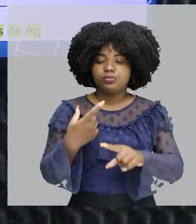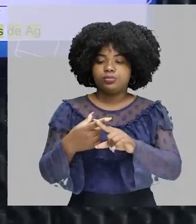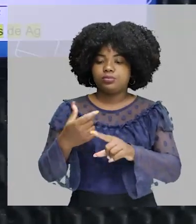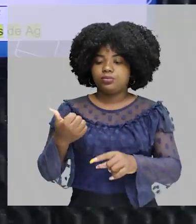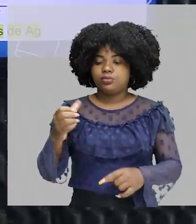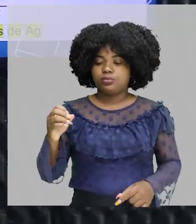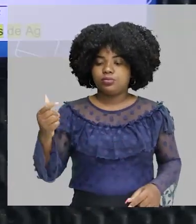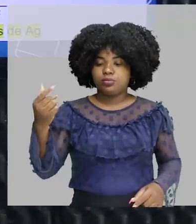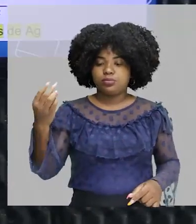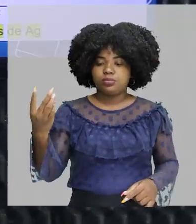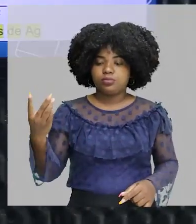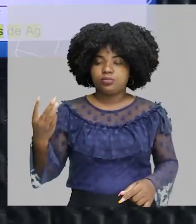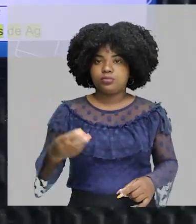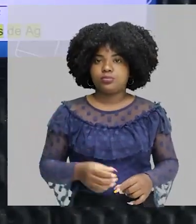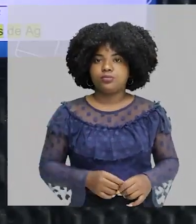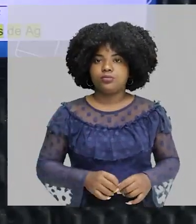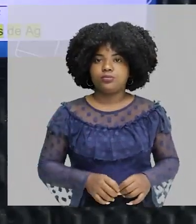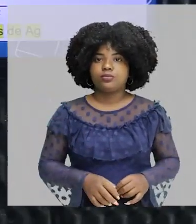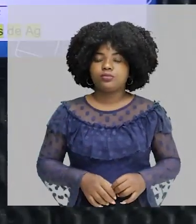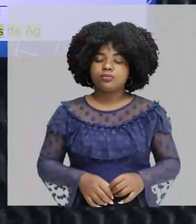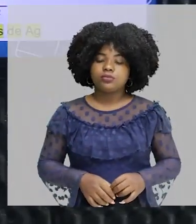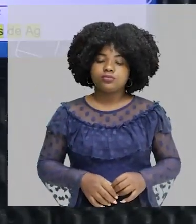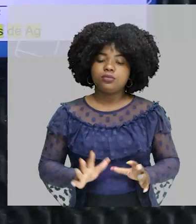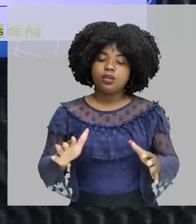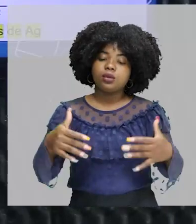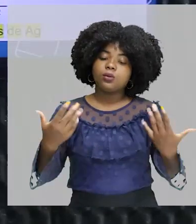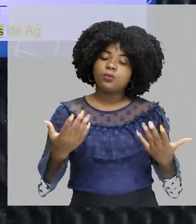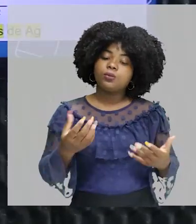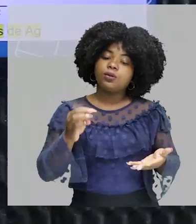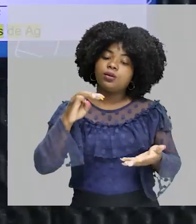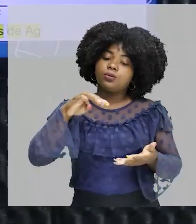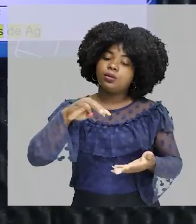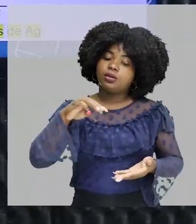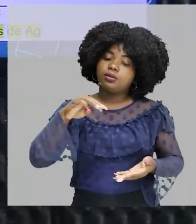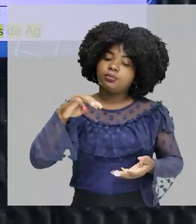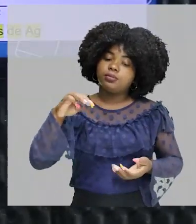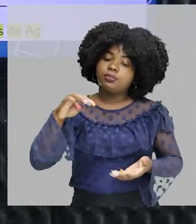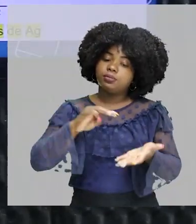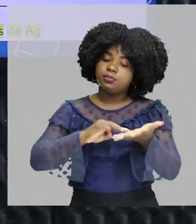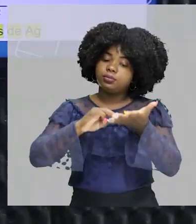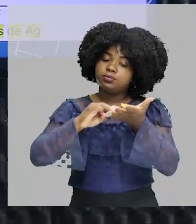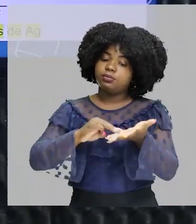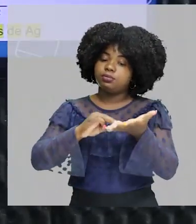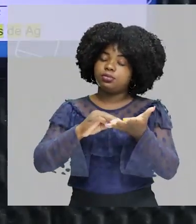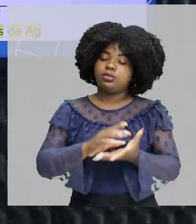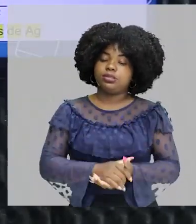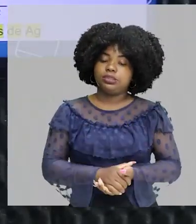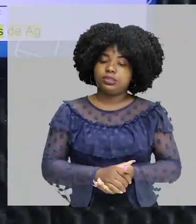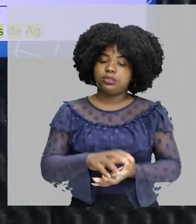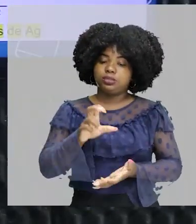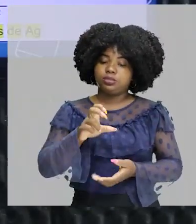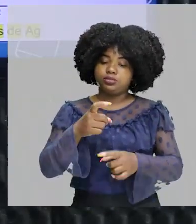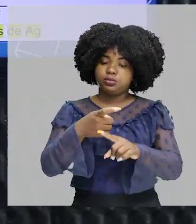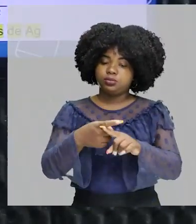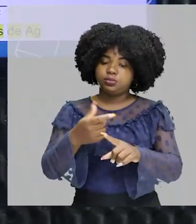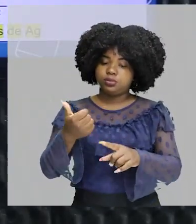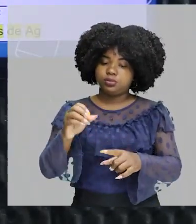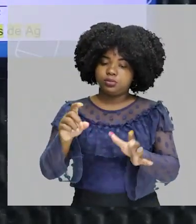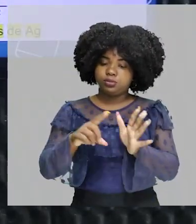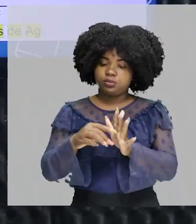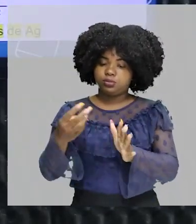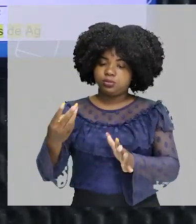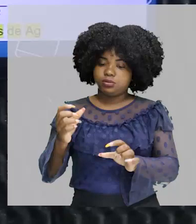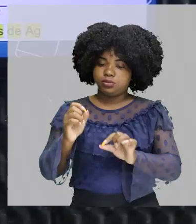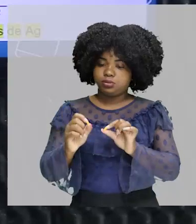23 átomos de prata. Qual é a massa presente na chapa? 5 vezes 10 a menos 3. Então, 5 vezes 10 a